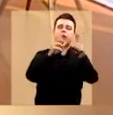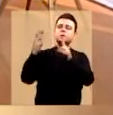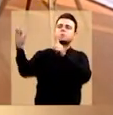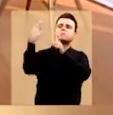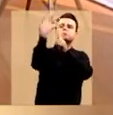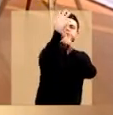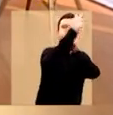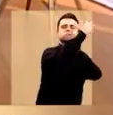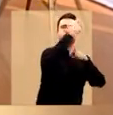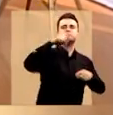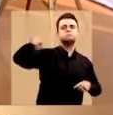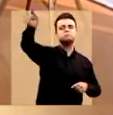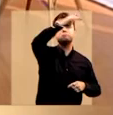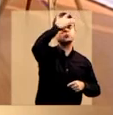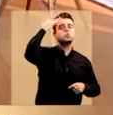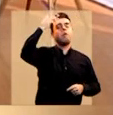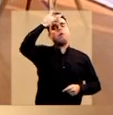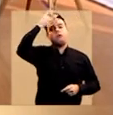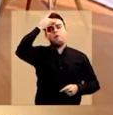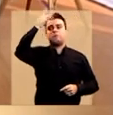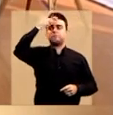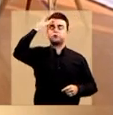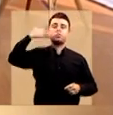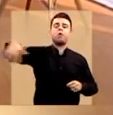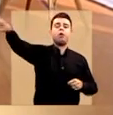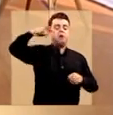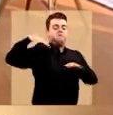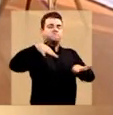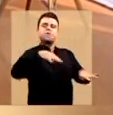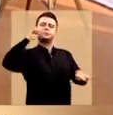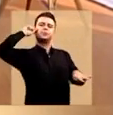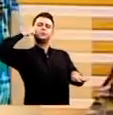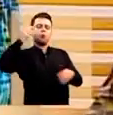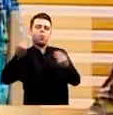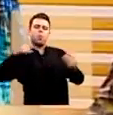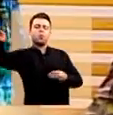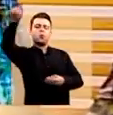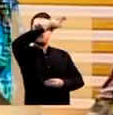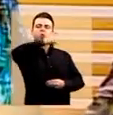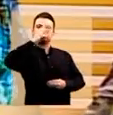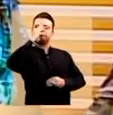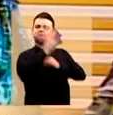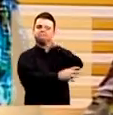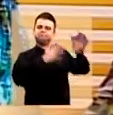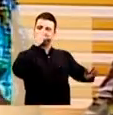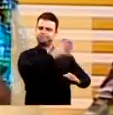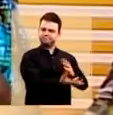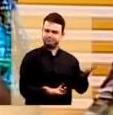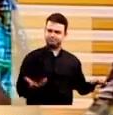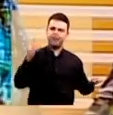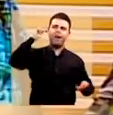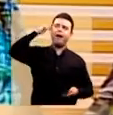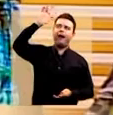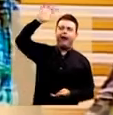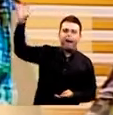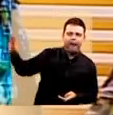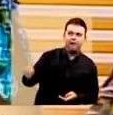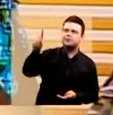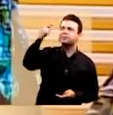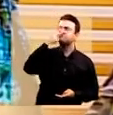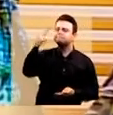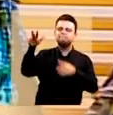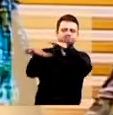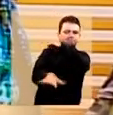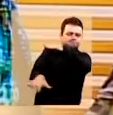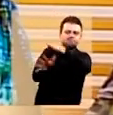no sentido de como as pessoas pensam a população negra, muito vinculado ao estereótipo dessa África ainda